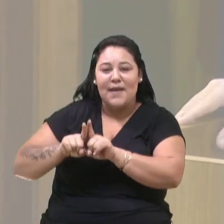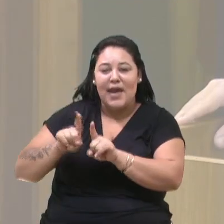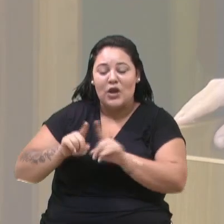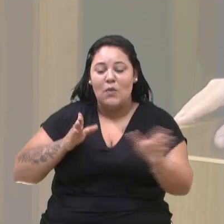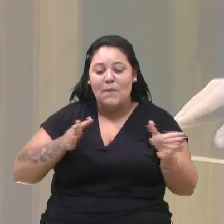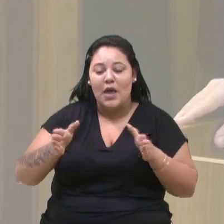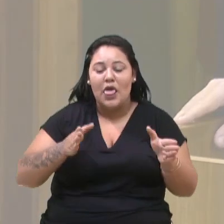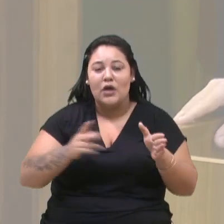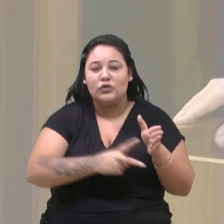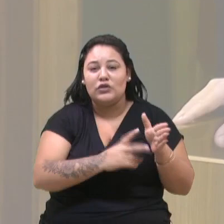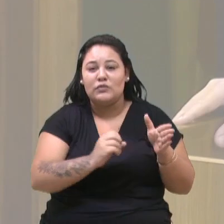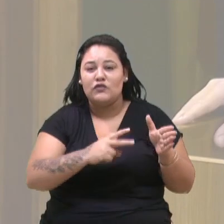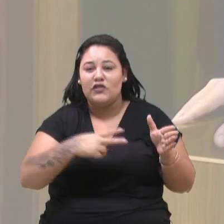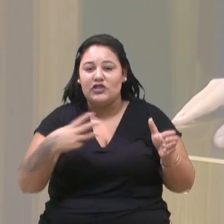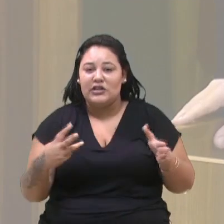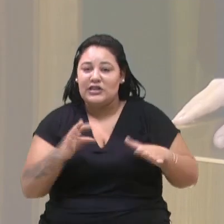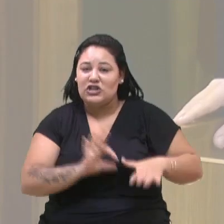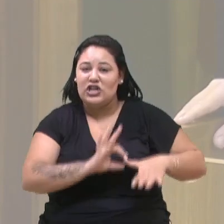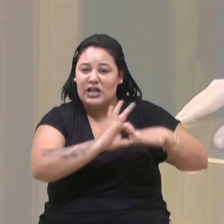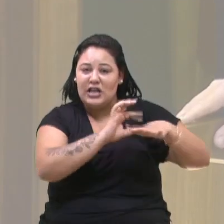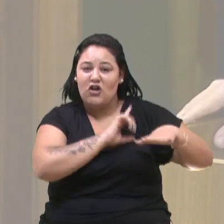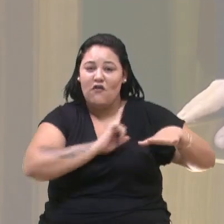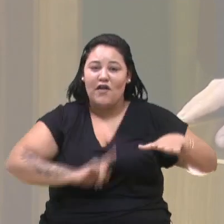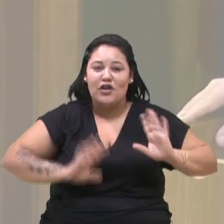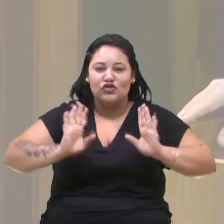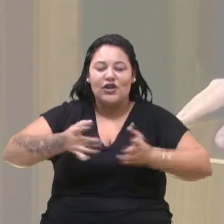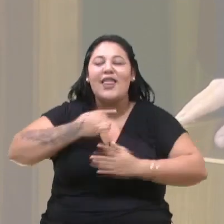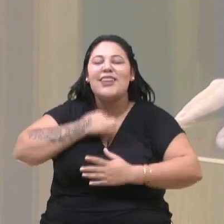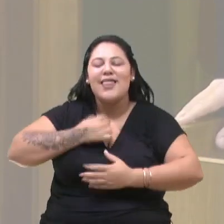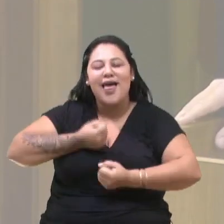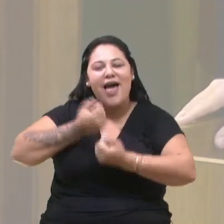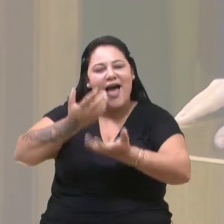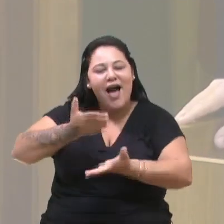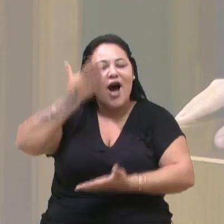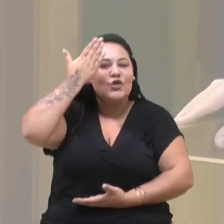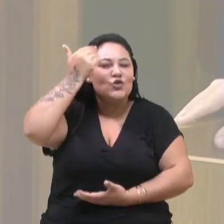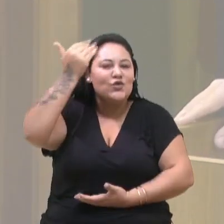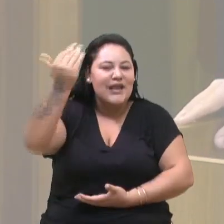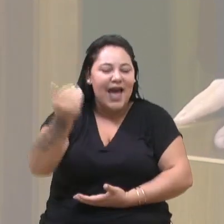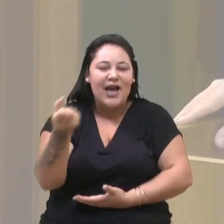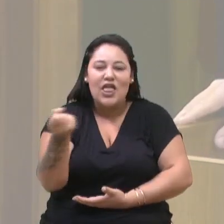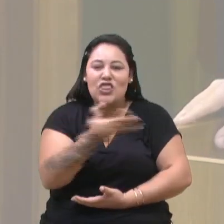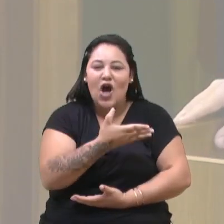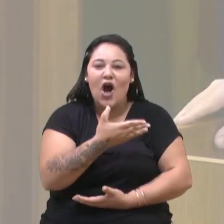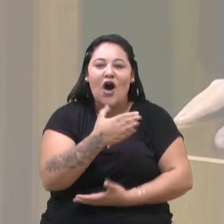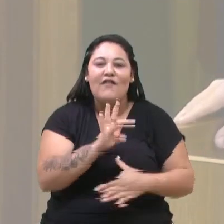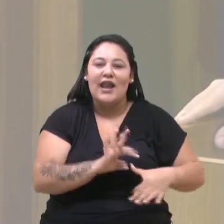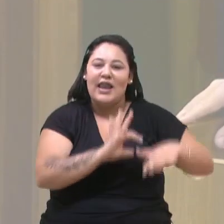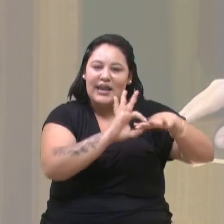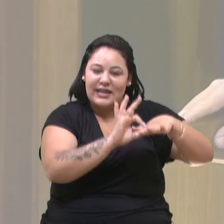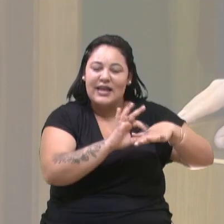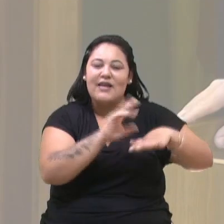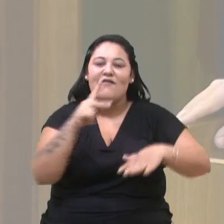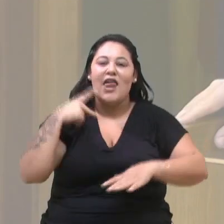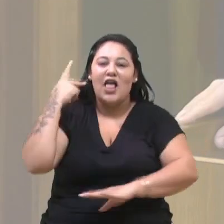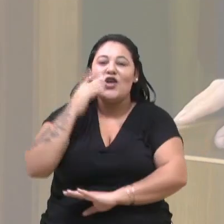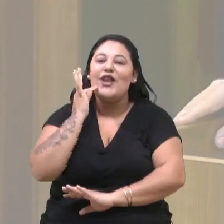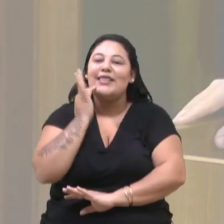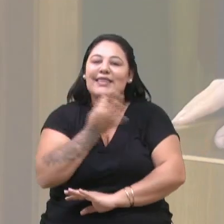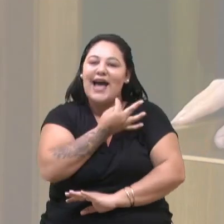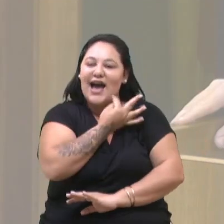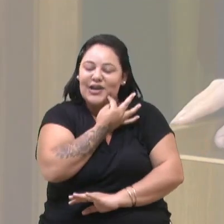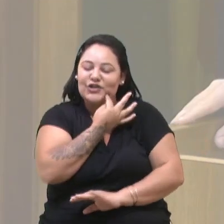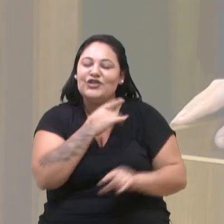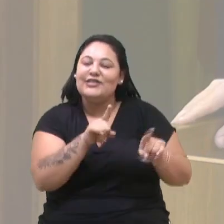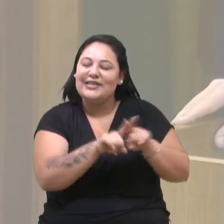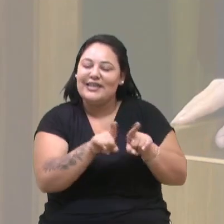2023, como líder do governo, já desejando sucesso à nova líder do governo, a vereadora Tatiane, e também o